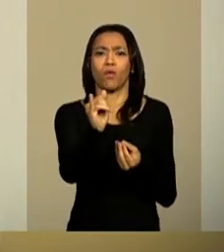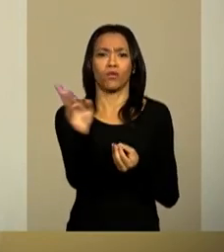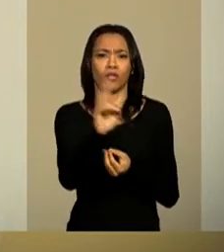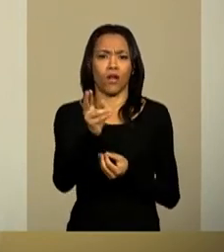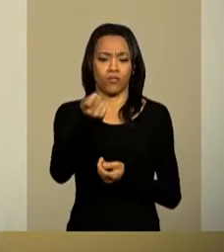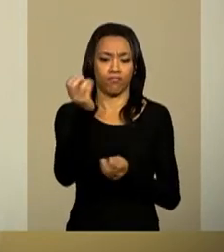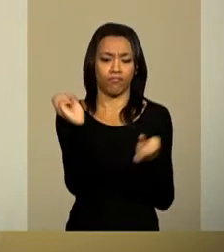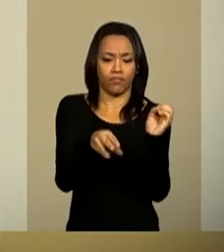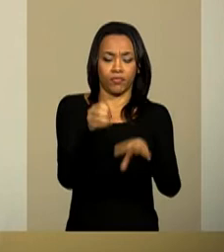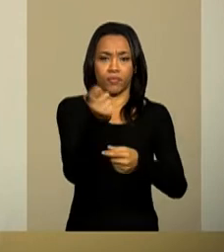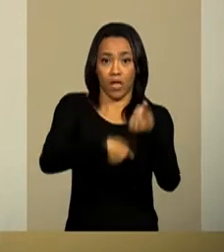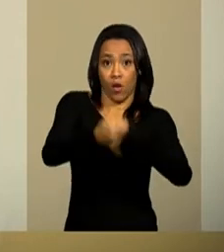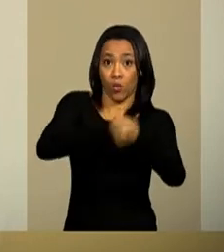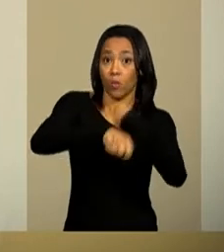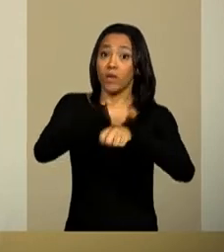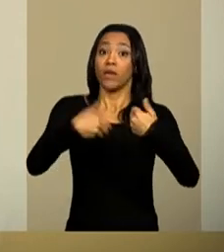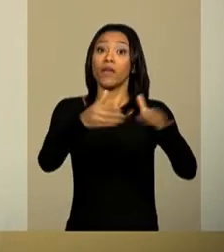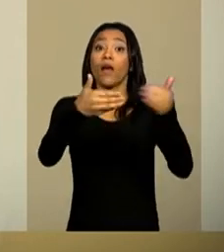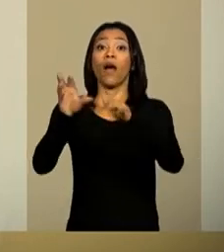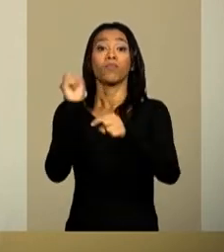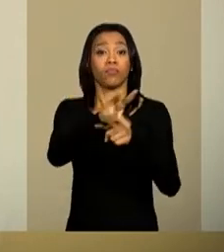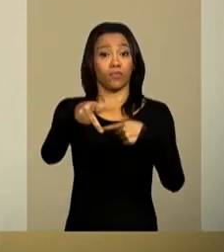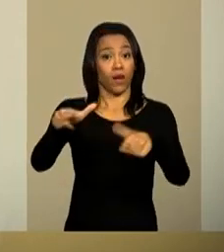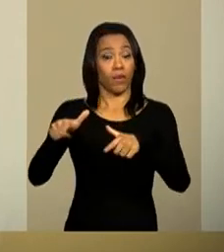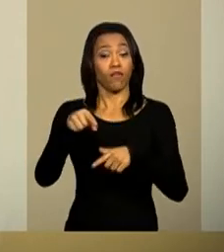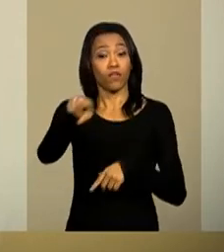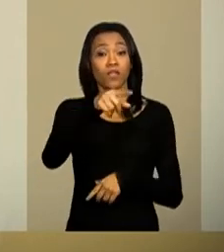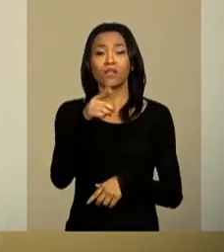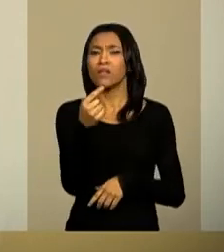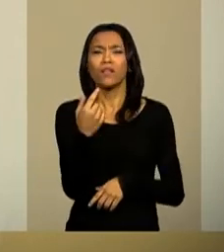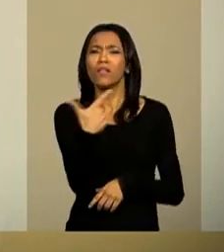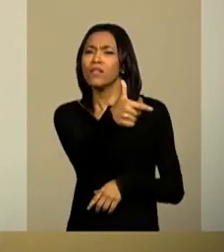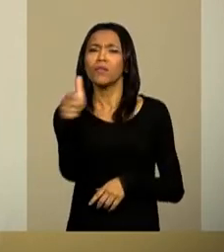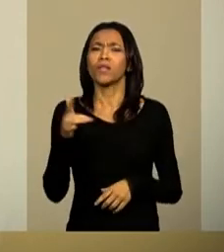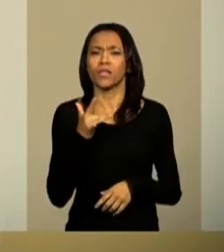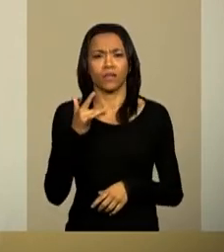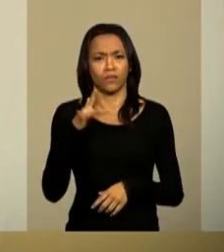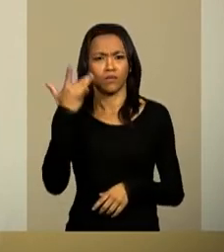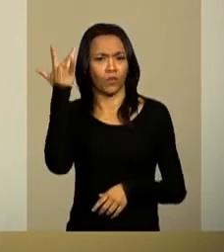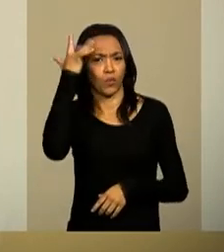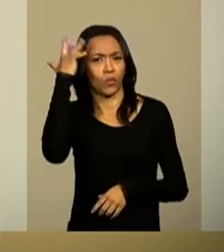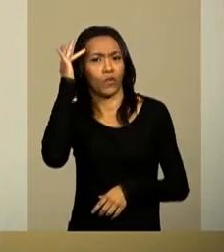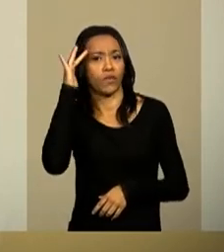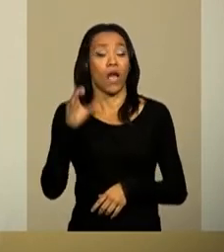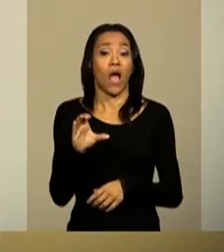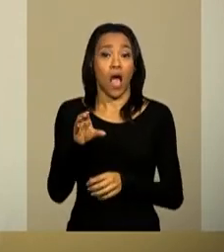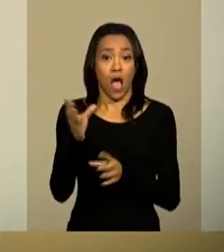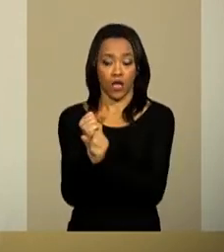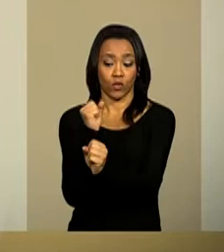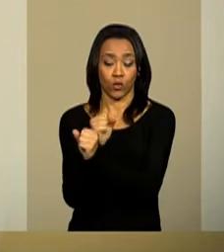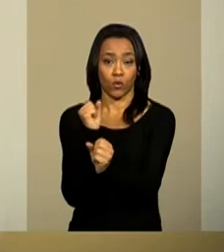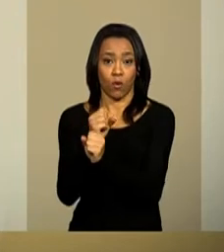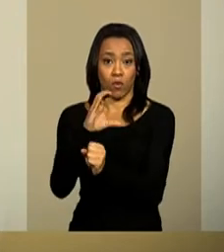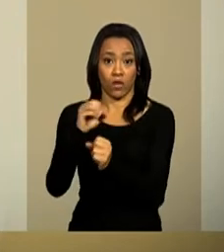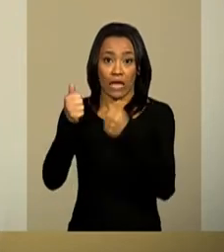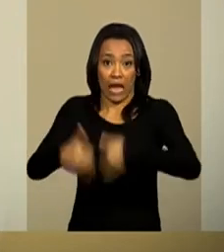cria empregos. De uma coisa, não tenham dúvida, as contas da Copa estão sendo